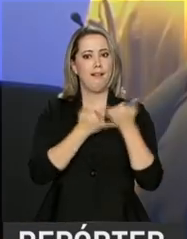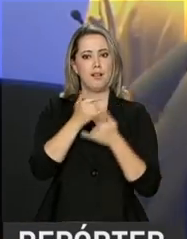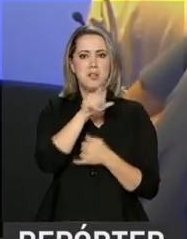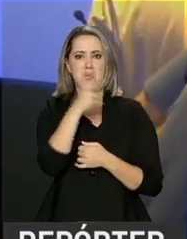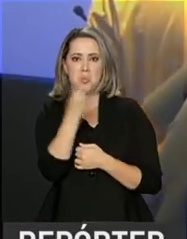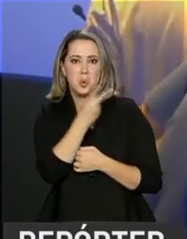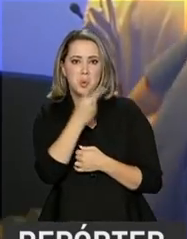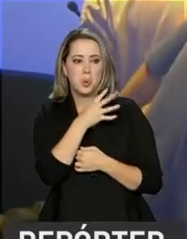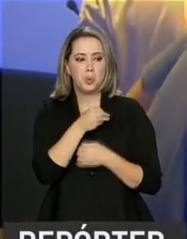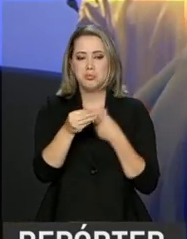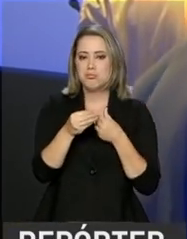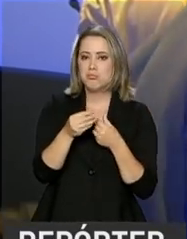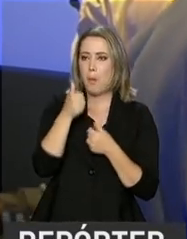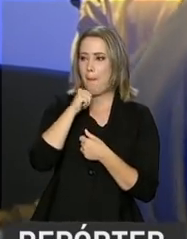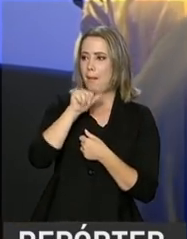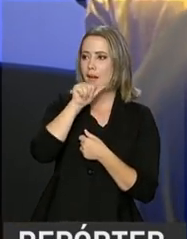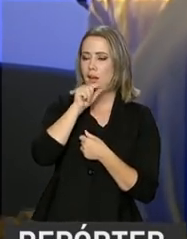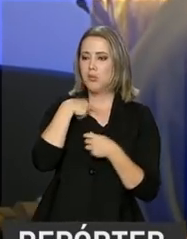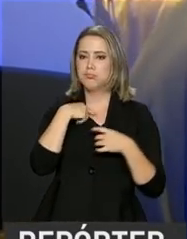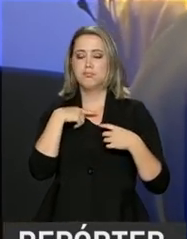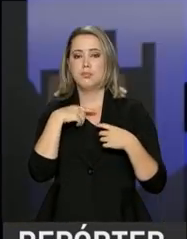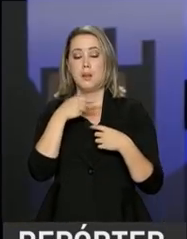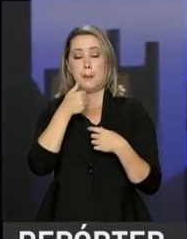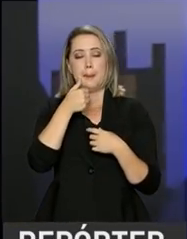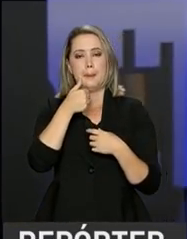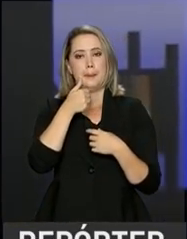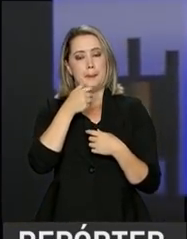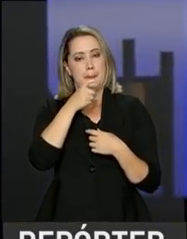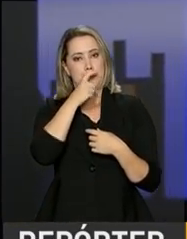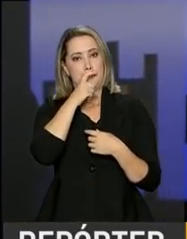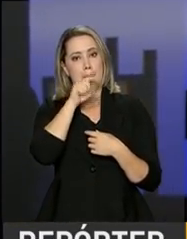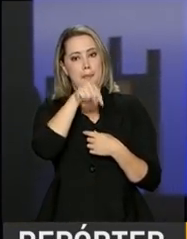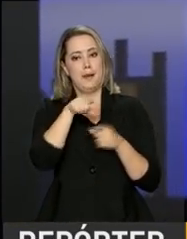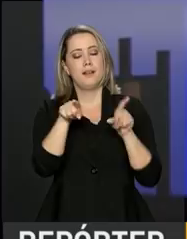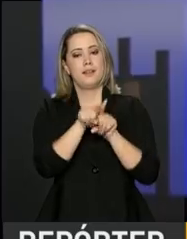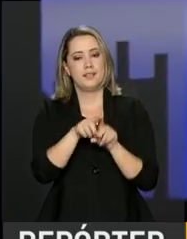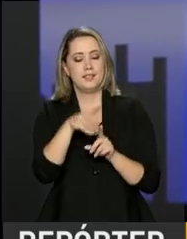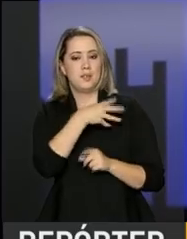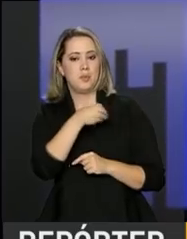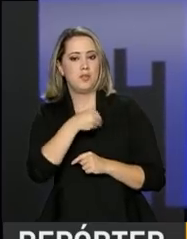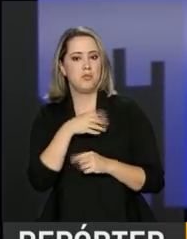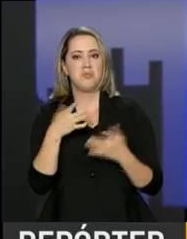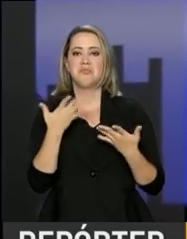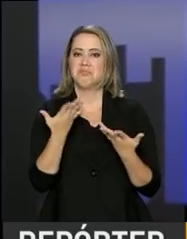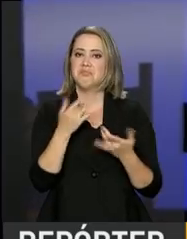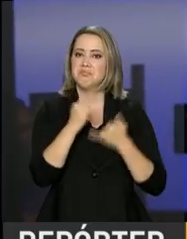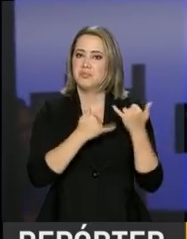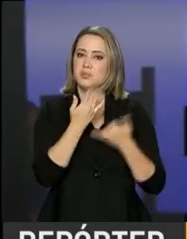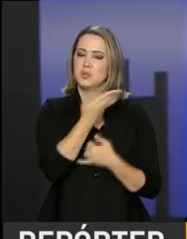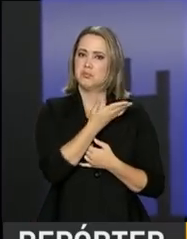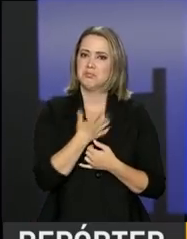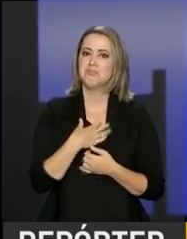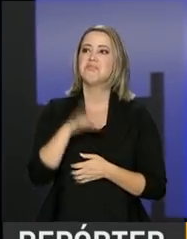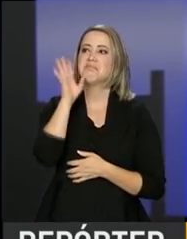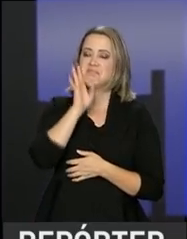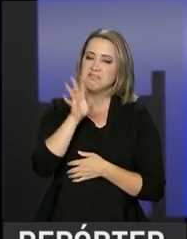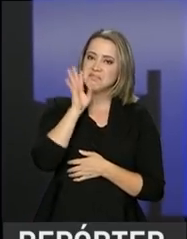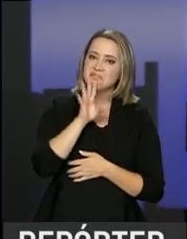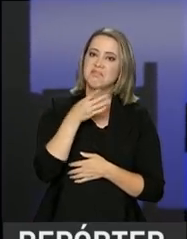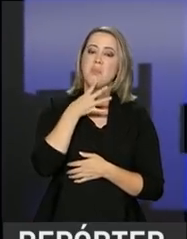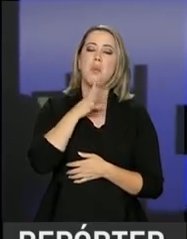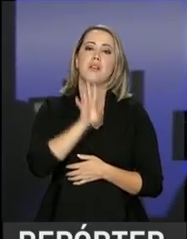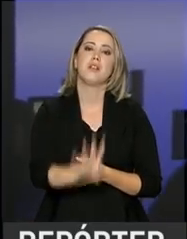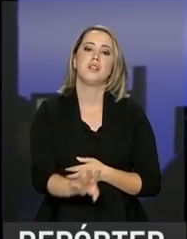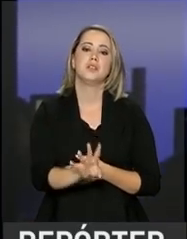música que nem notaram a presença da câmera muito legal me surpreende assim porque não conheço essa tecnologia a gente não